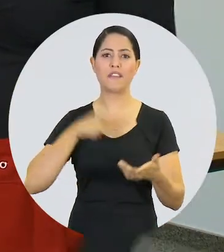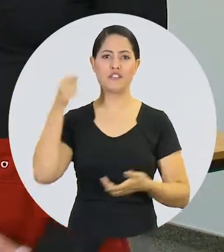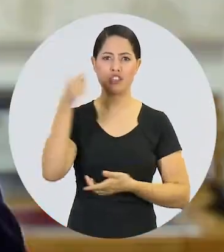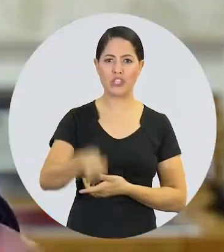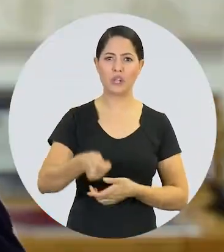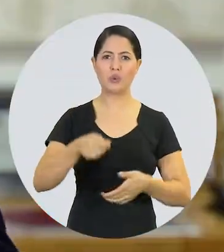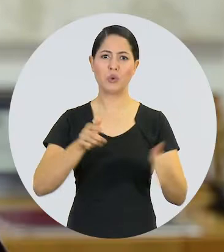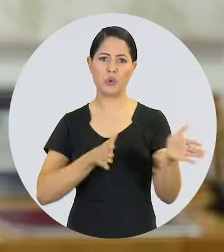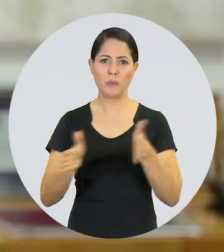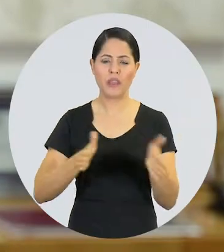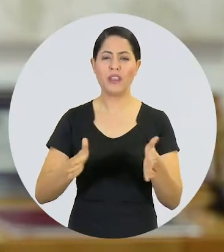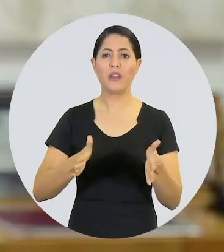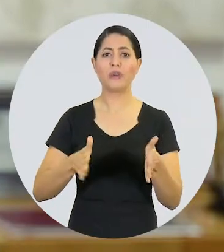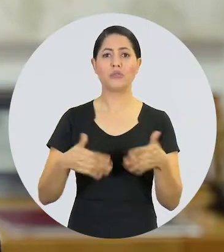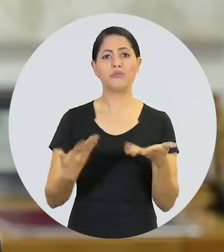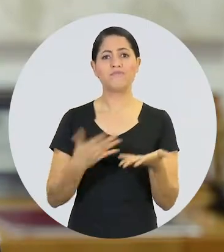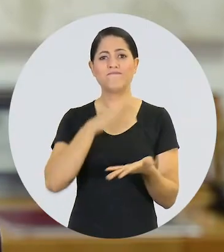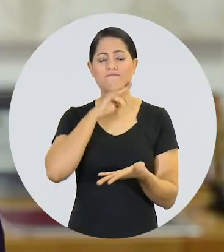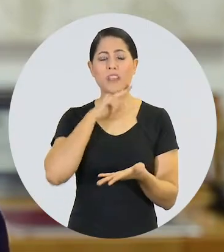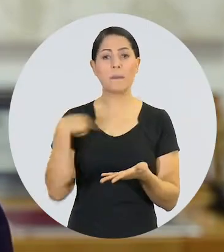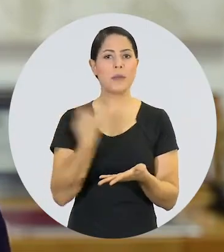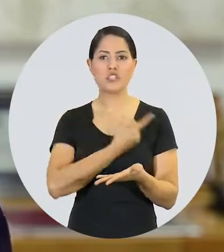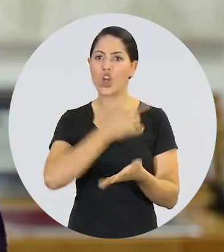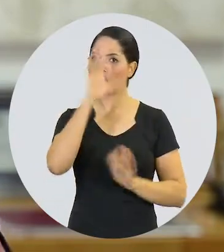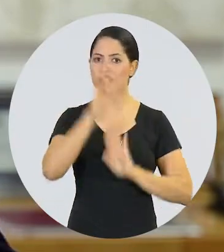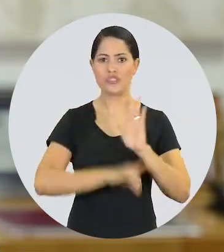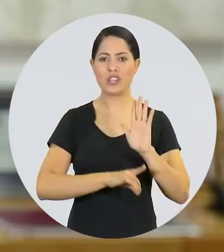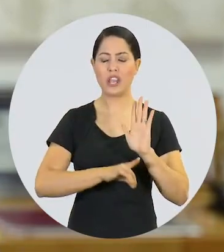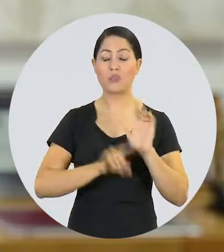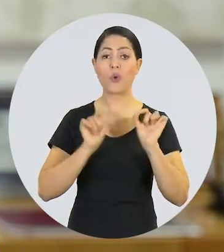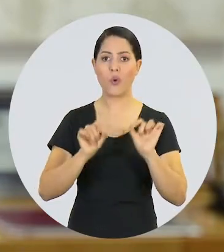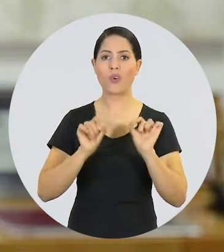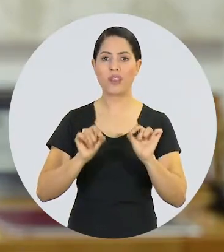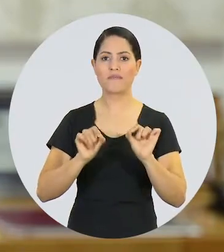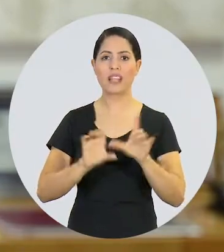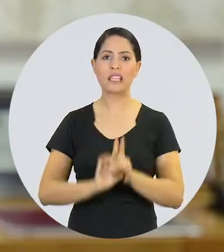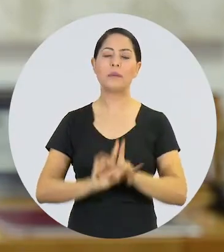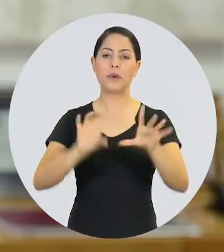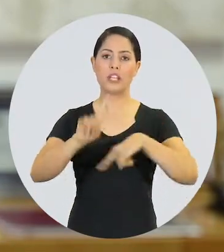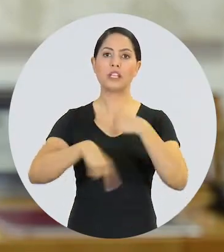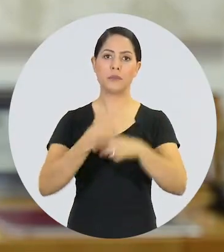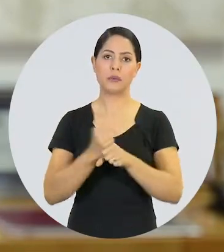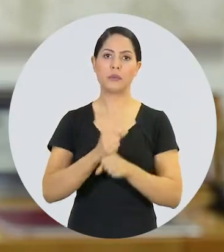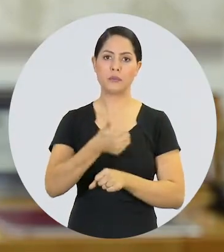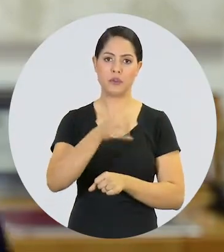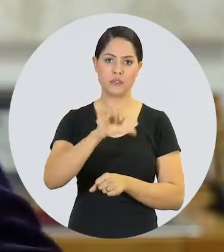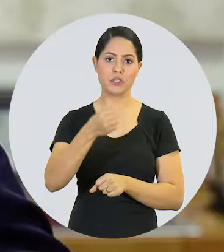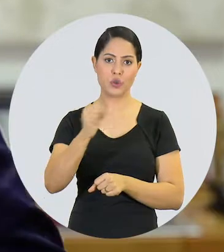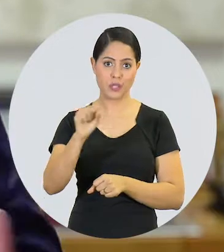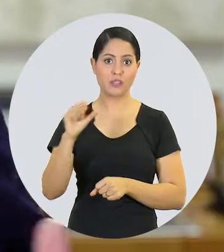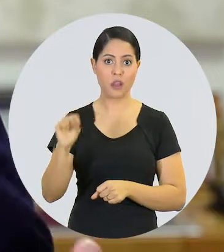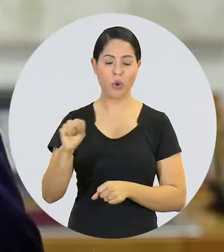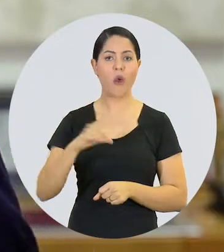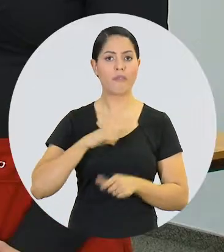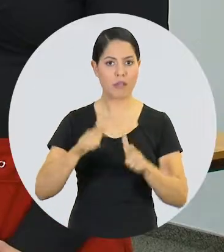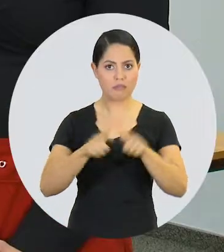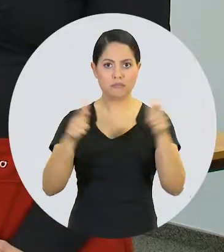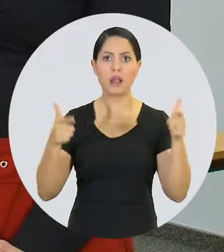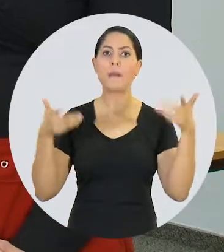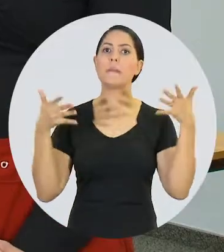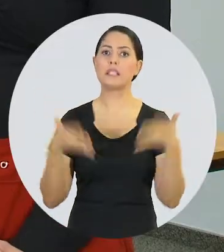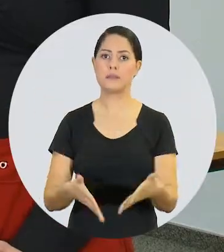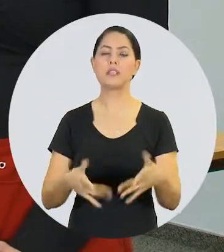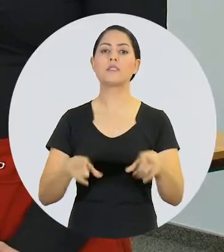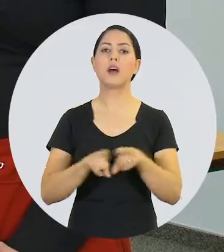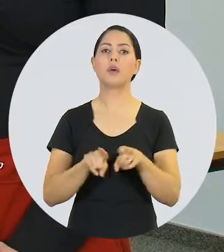traumáticos. Nós não temos o direito de ter qualquer dúvida que a democracia, principalmente após 88, que veio ampliar a